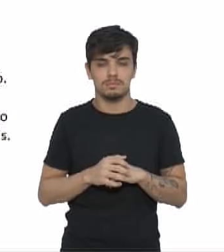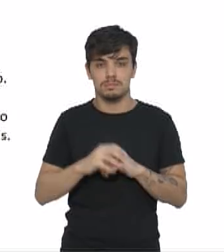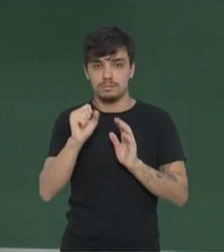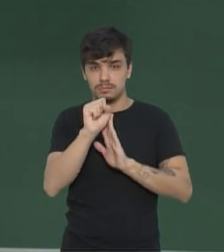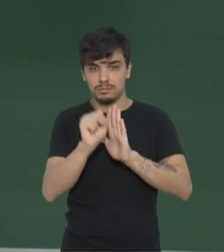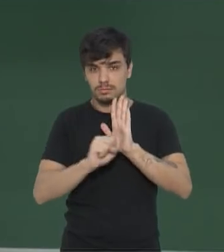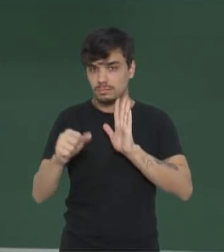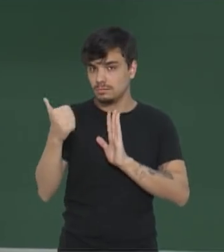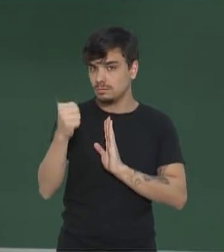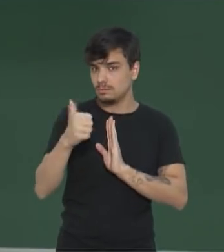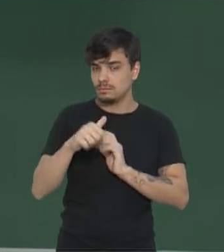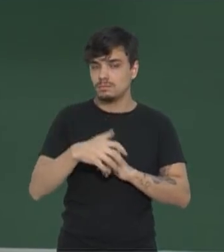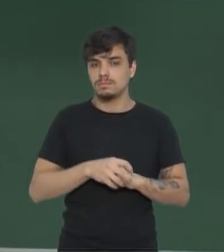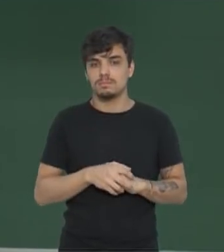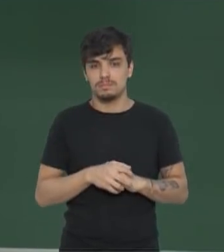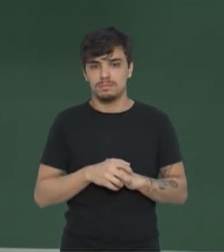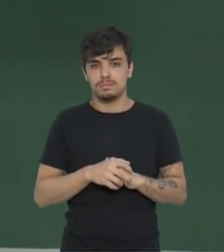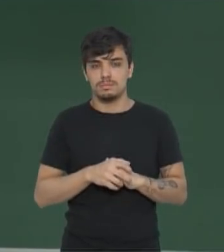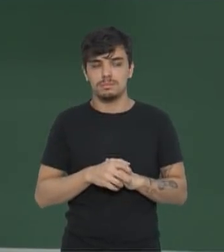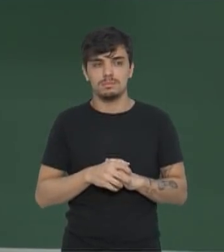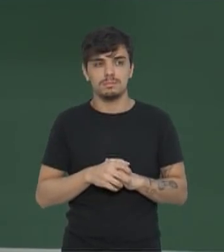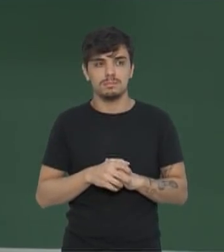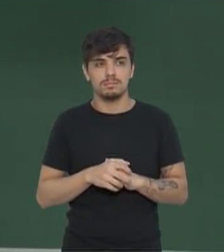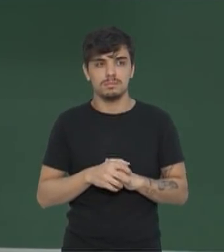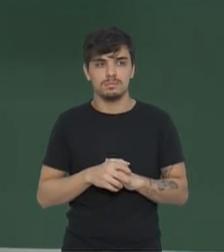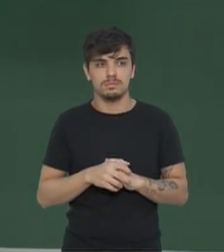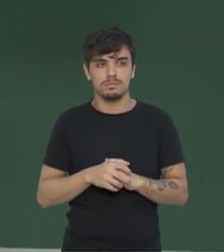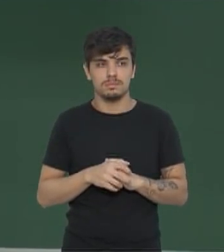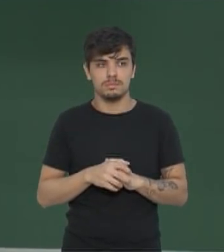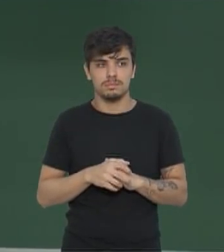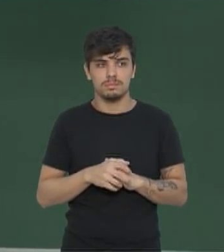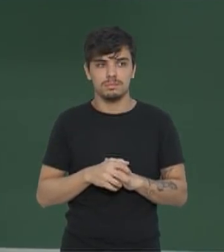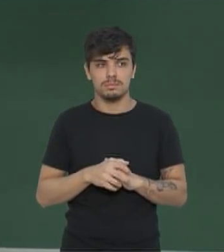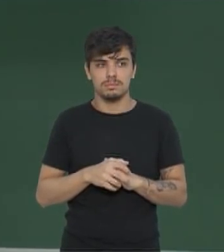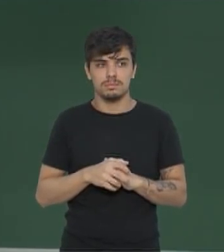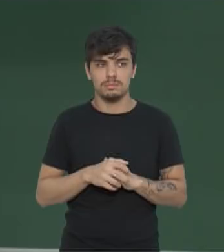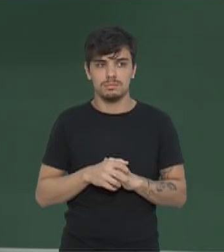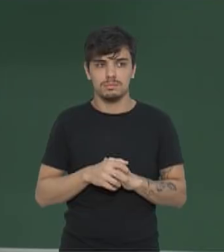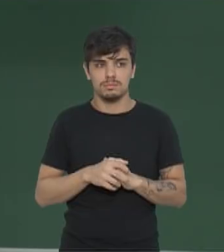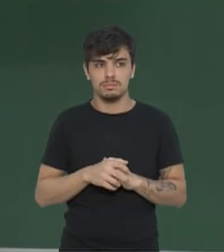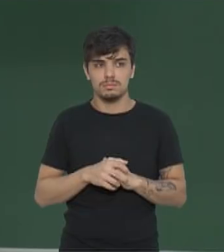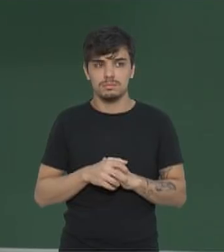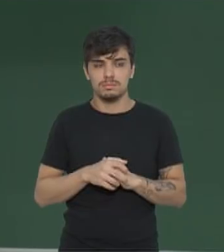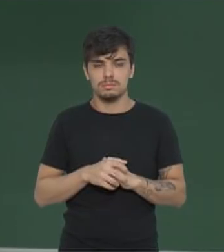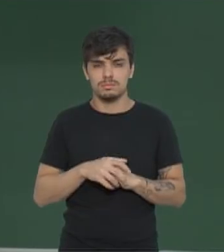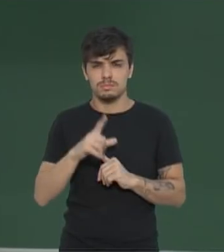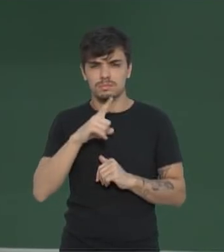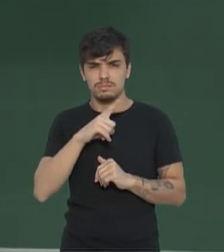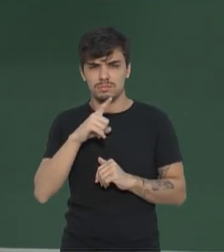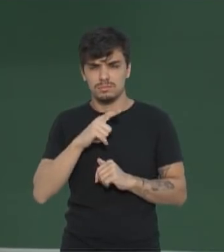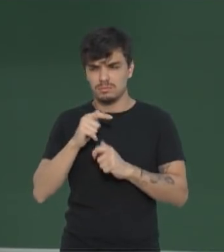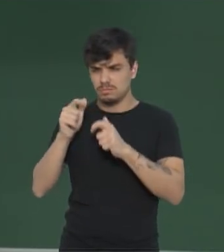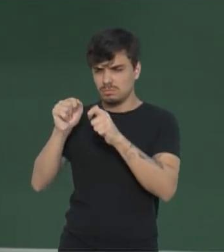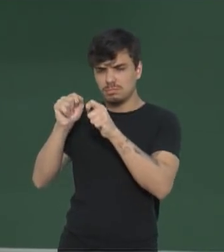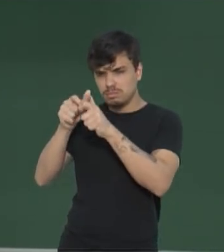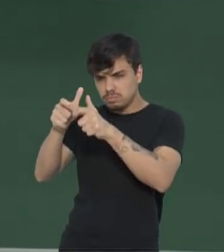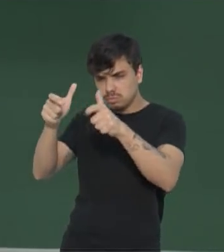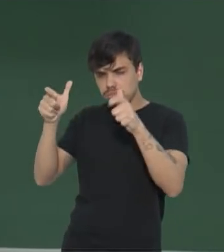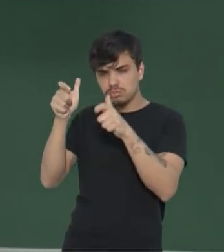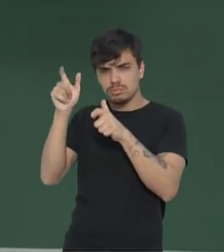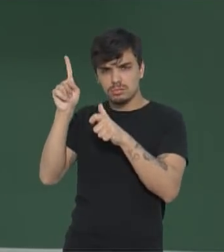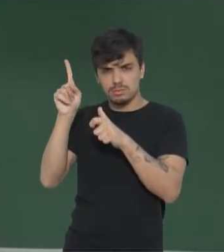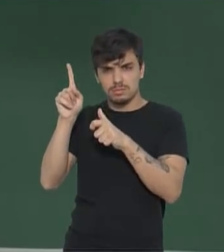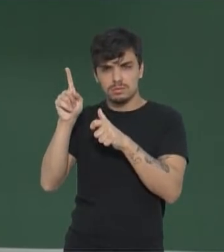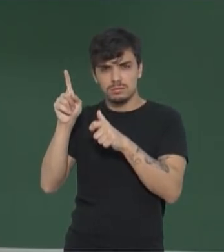XI, Leão, Navarra e Aragão, Castela. Ó, eles estão com um mega califado de Córdoba ainda